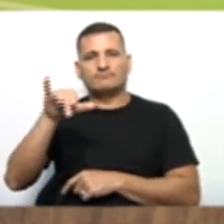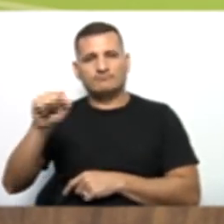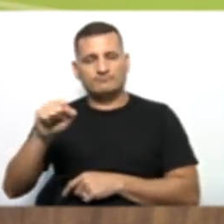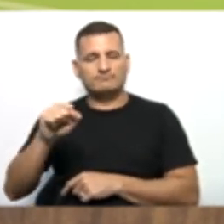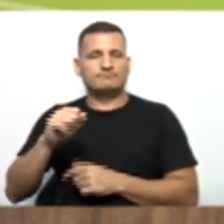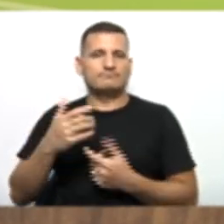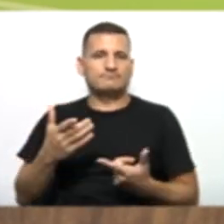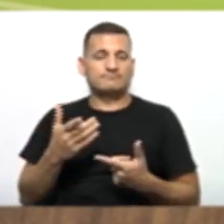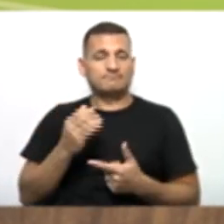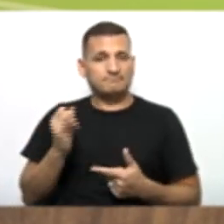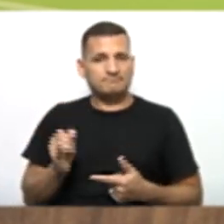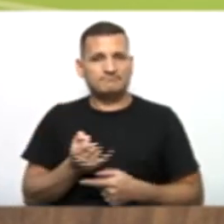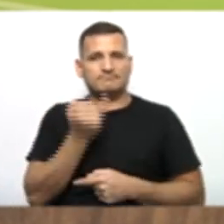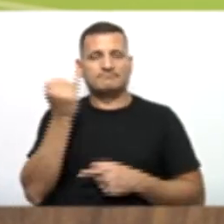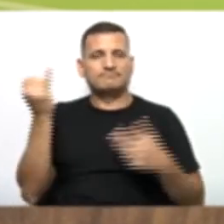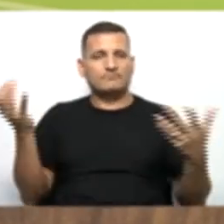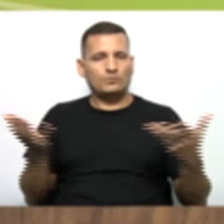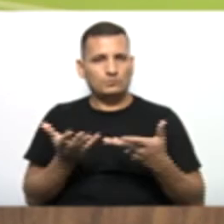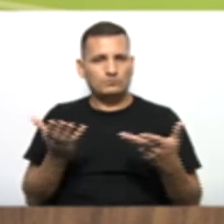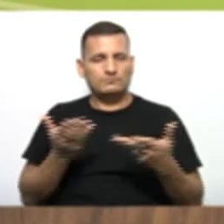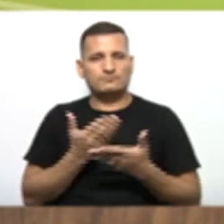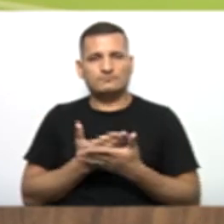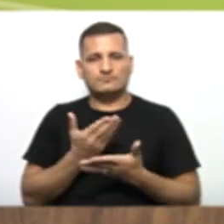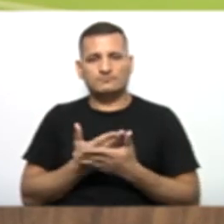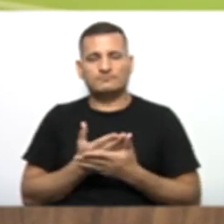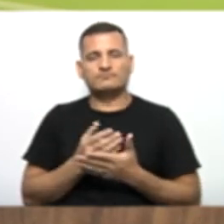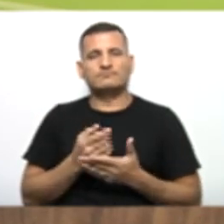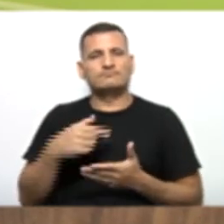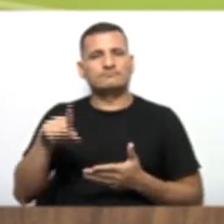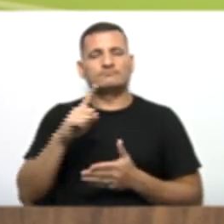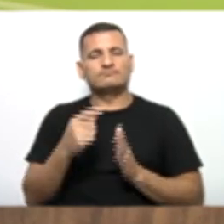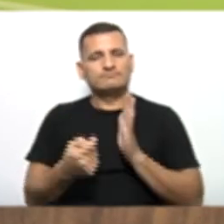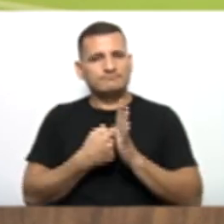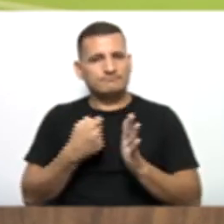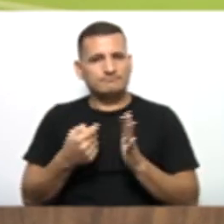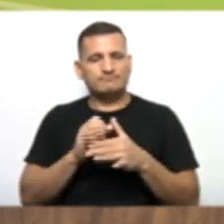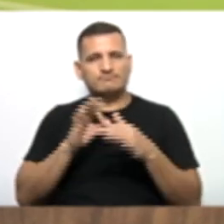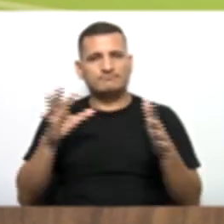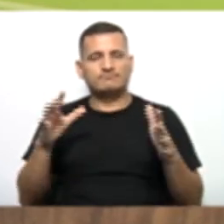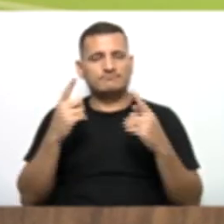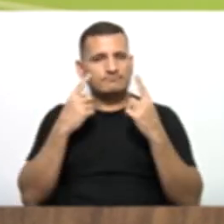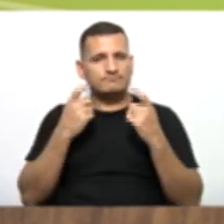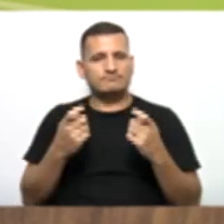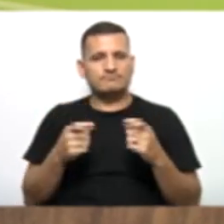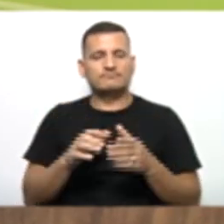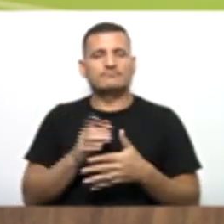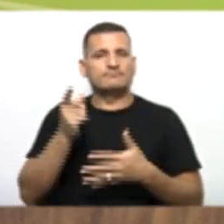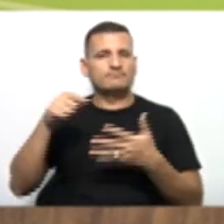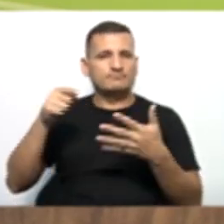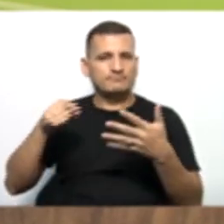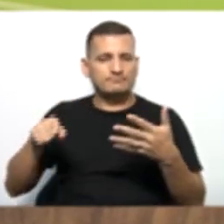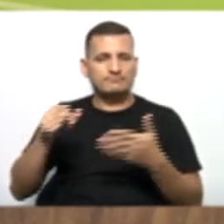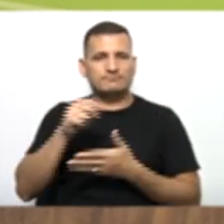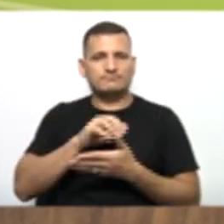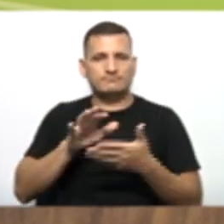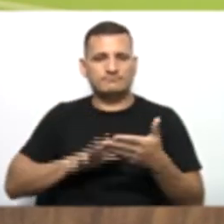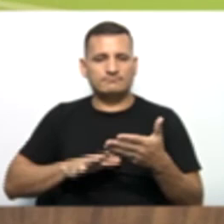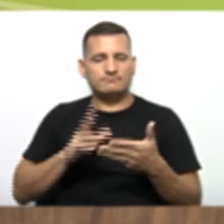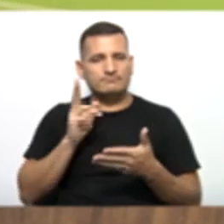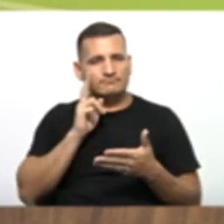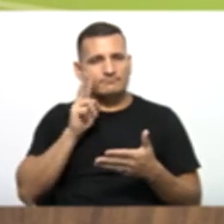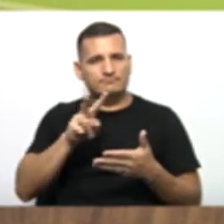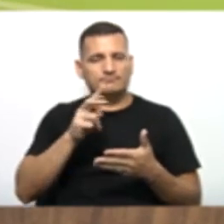sido muito proveitosa, as participações também muito interessantes, a correção da atividade, ver que